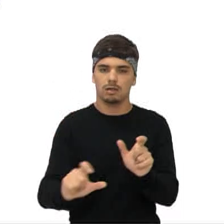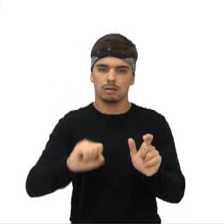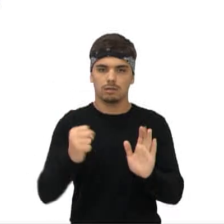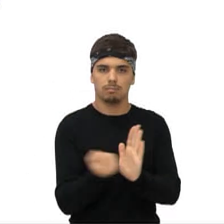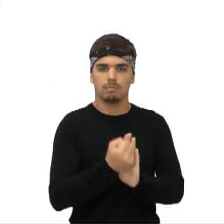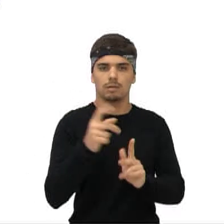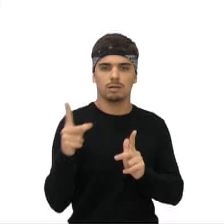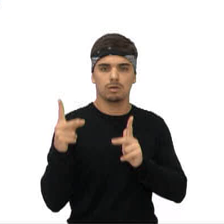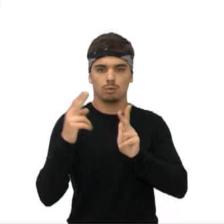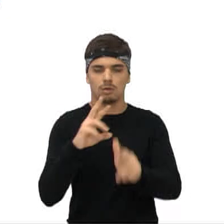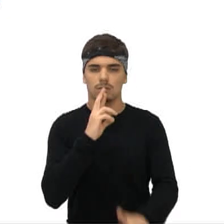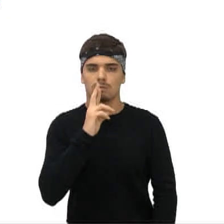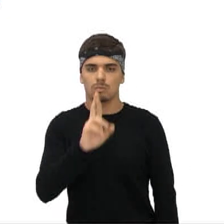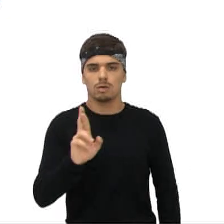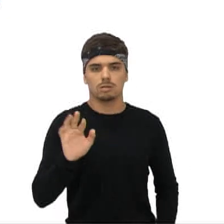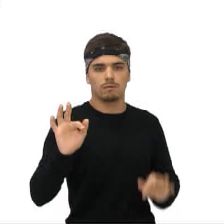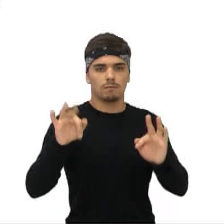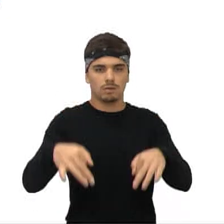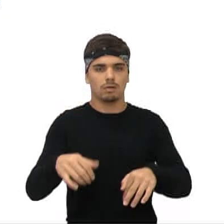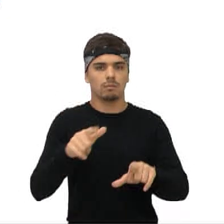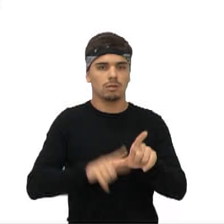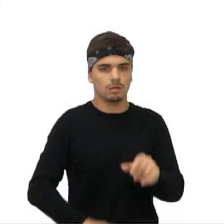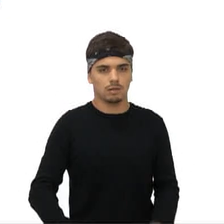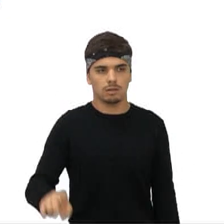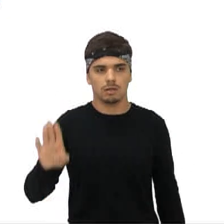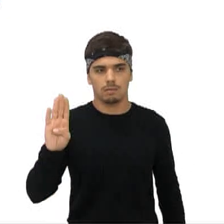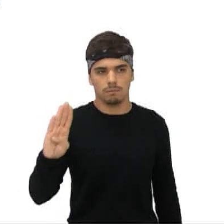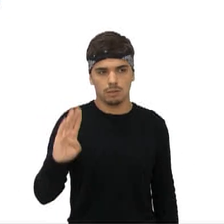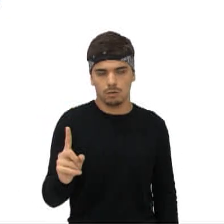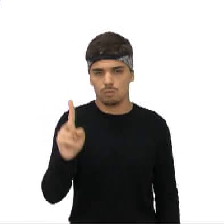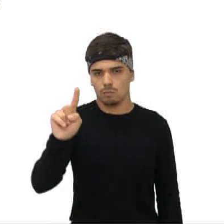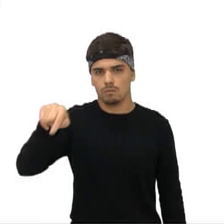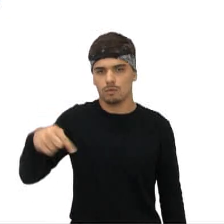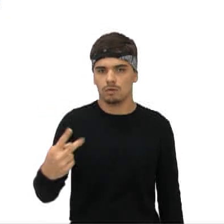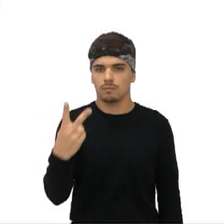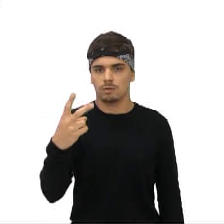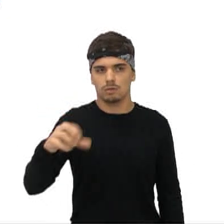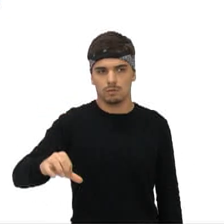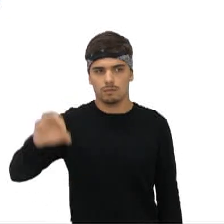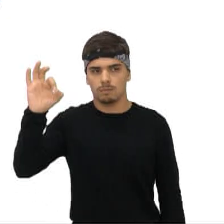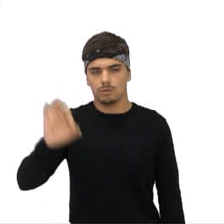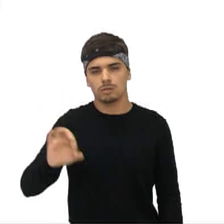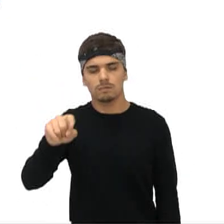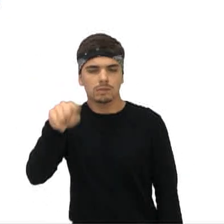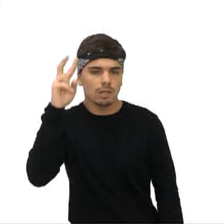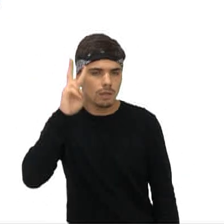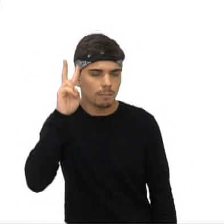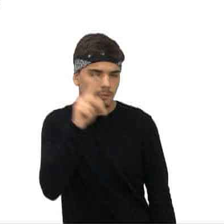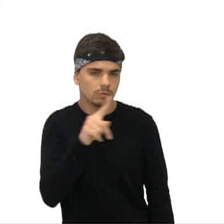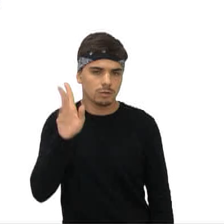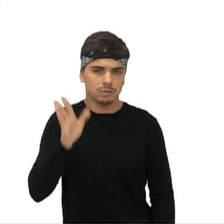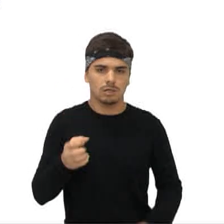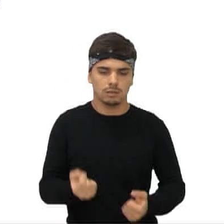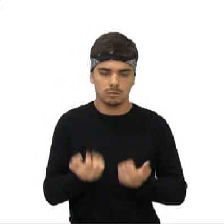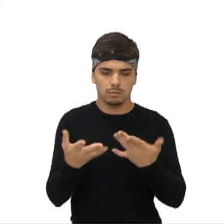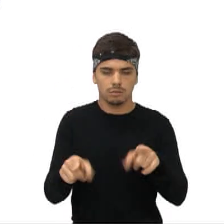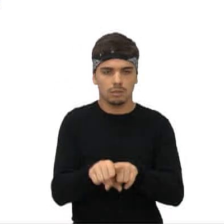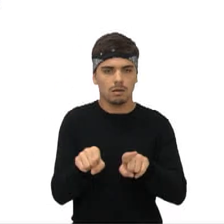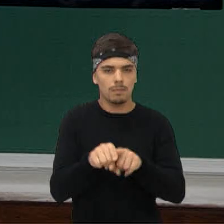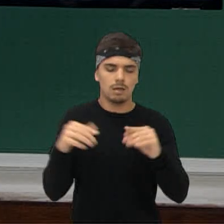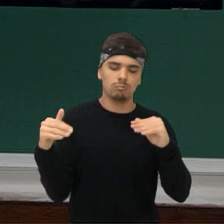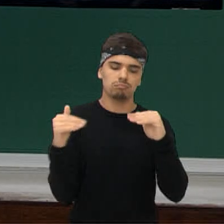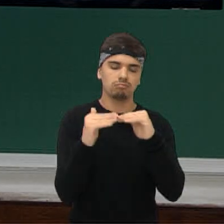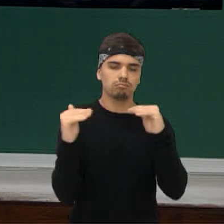resposta final é a letra B, 1,29%. Lembra que a prof já falou para você, né, que de acordo com as